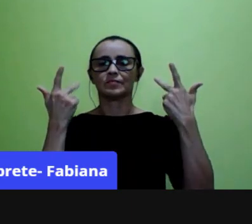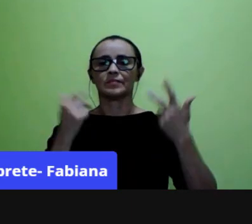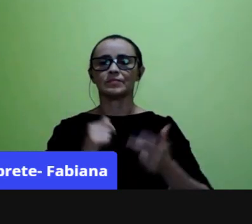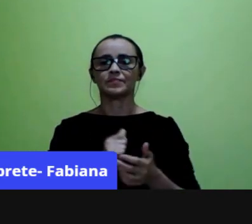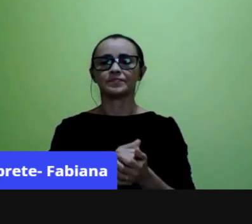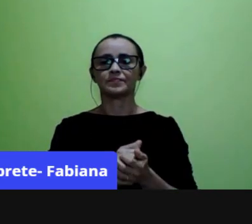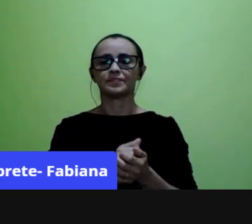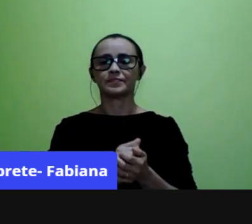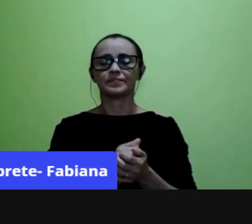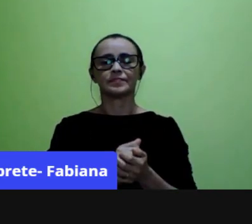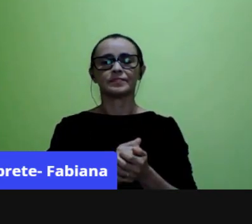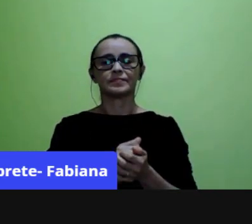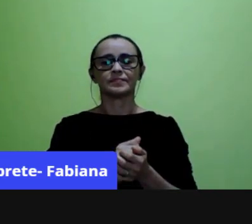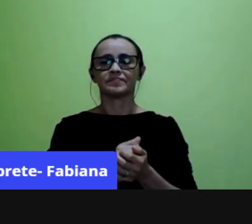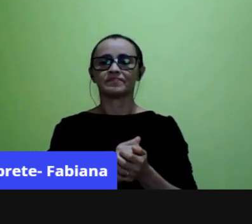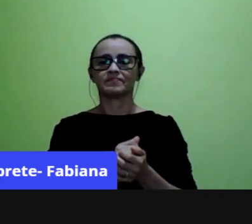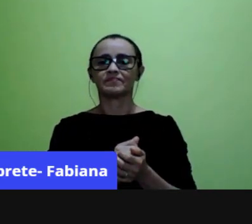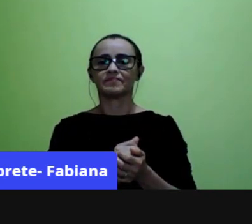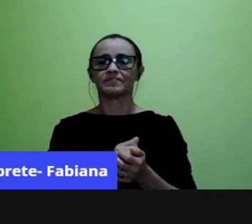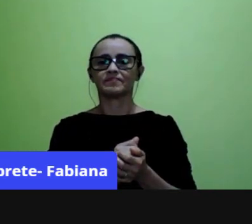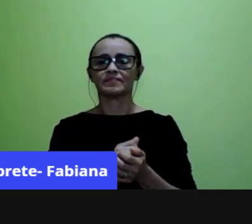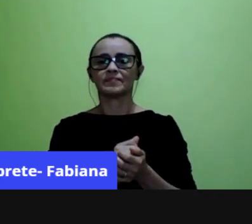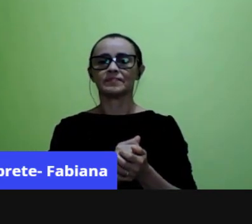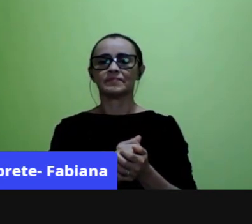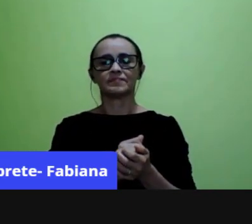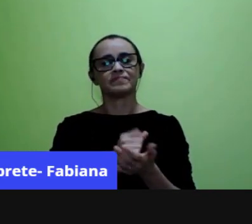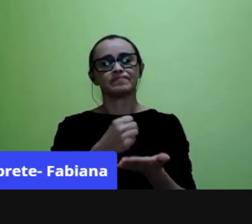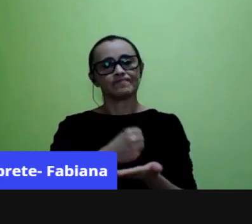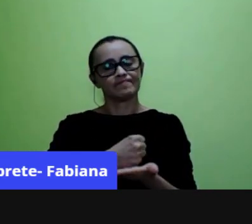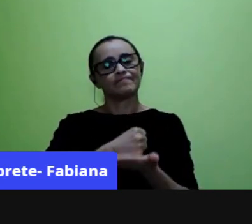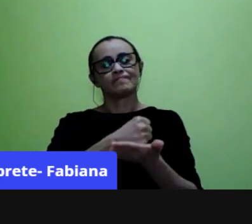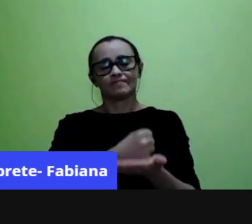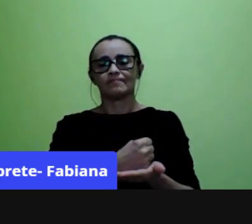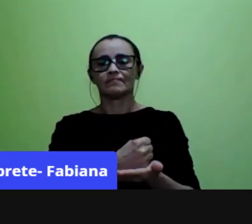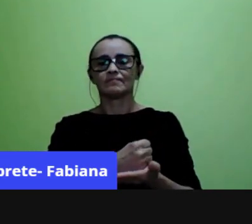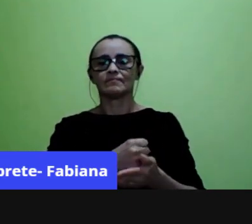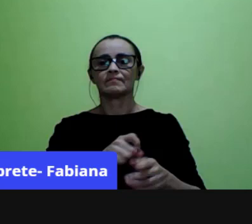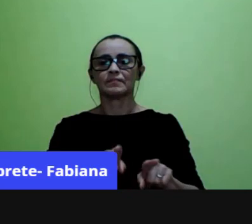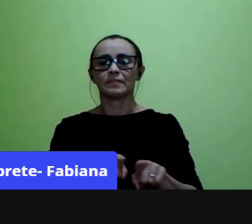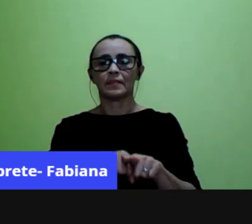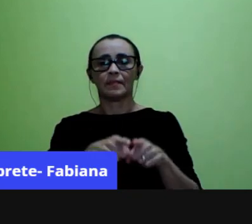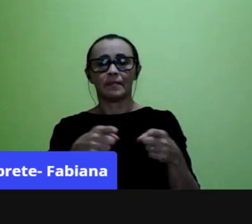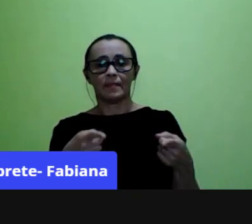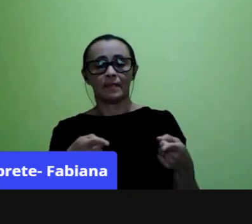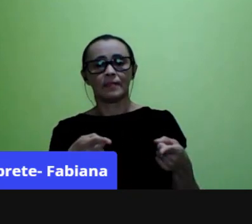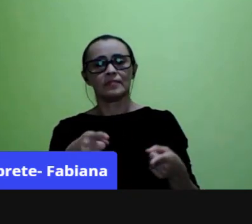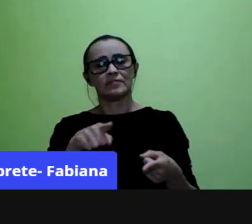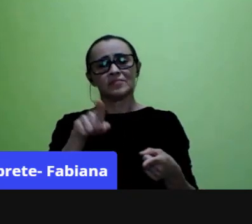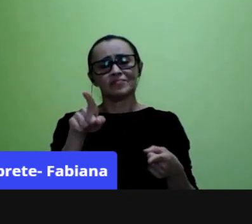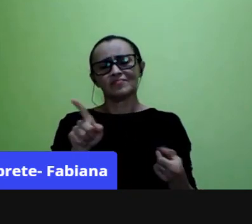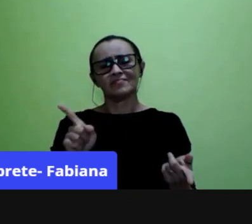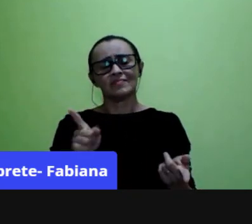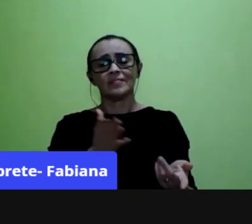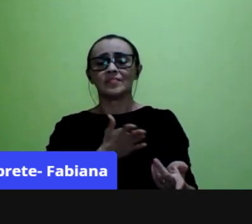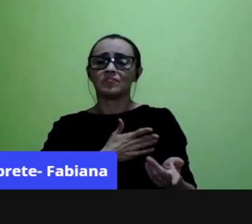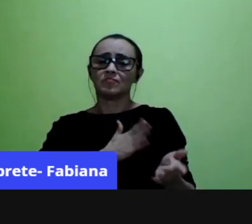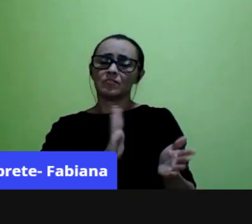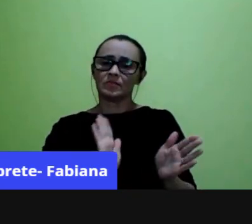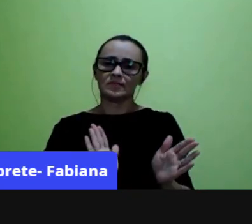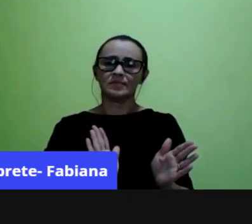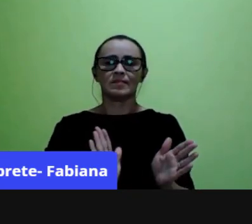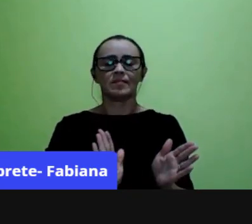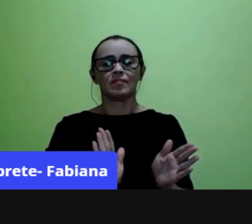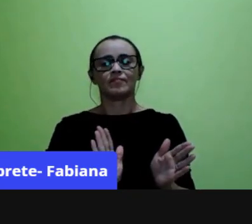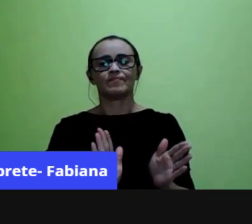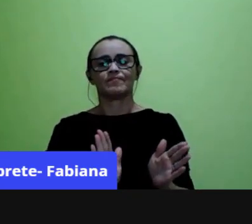ok? Espero que tenha ajudado também. Mas é igual eu falei, pessoal, isso é só se você se sente muito incomodado em dar a sua aula